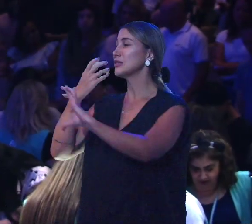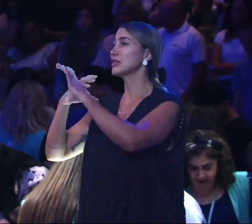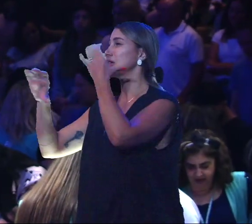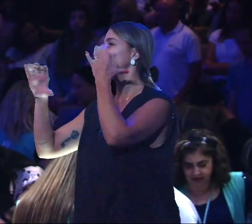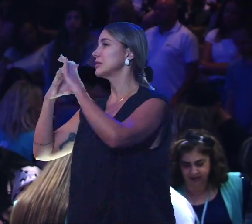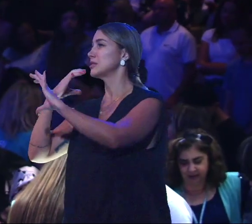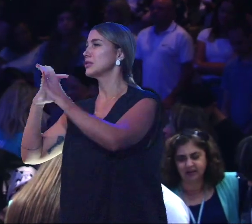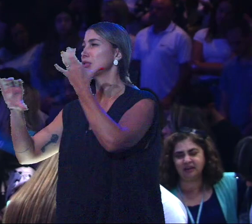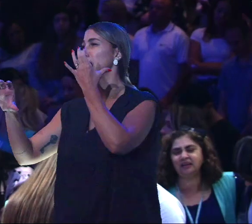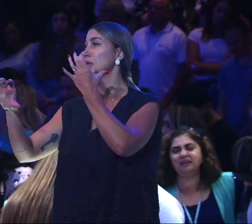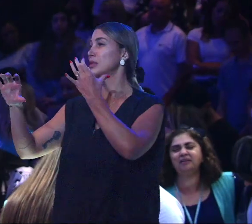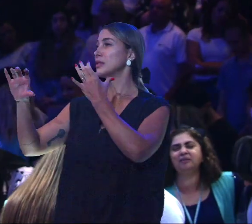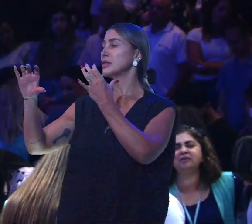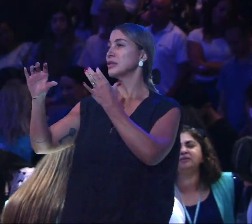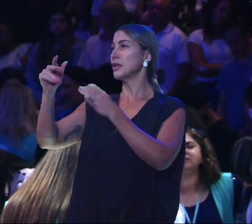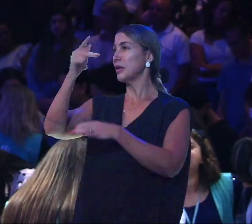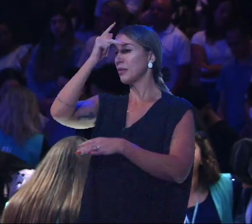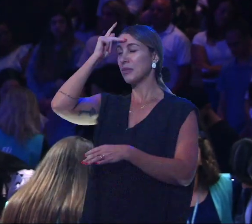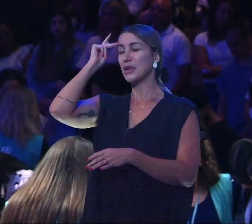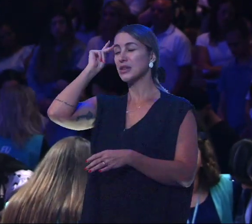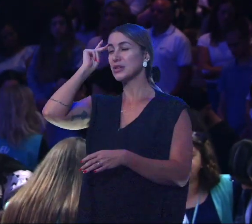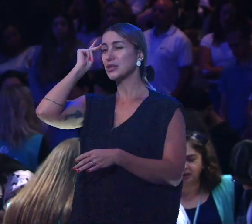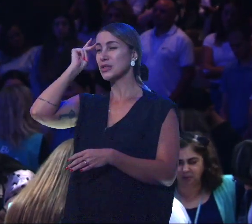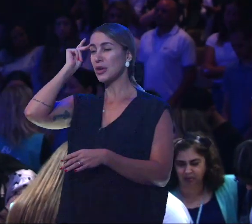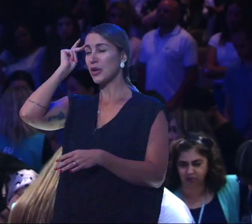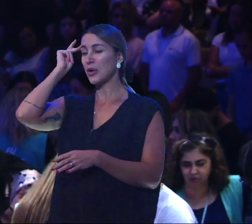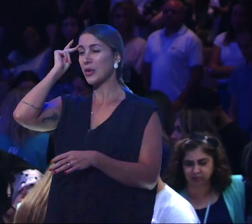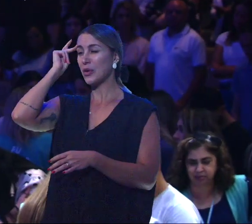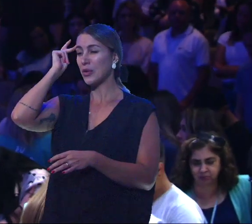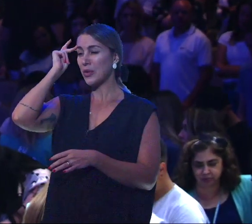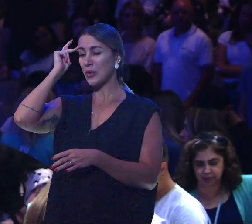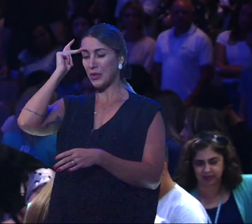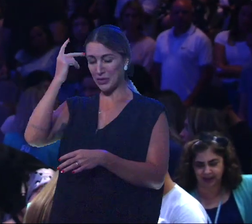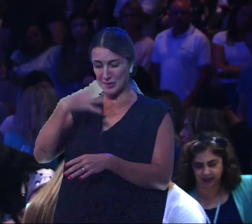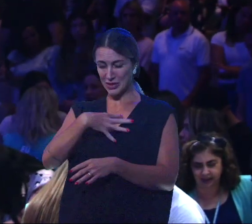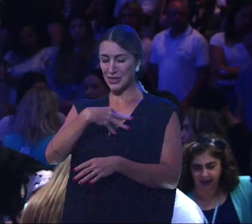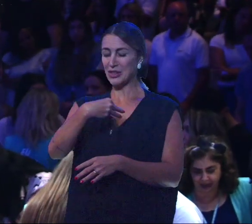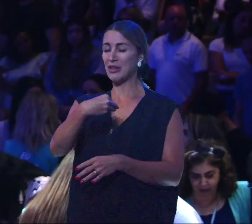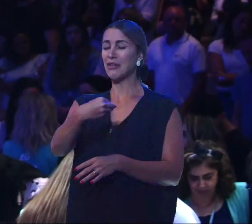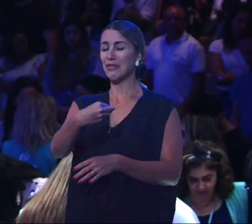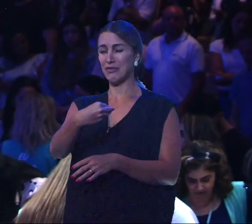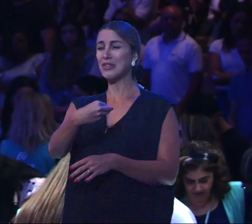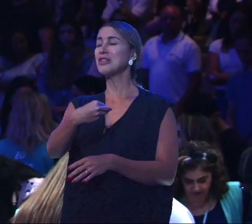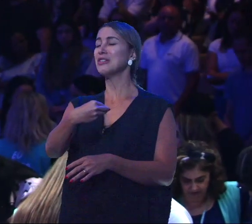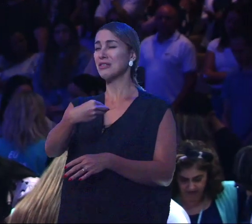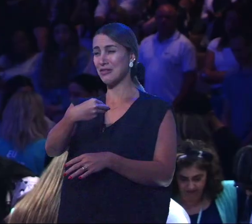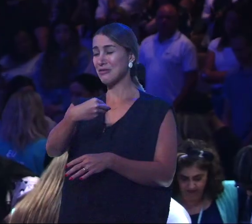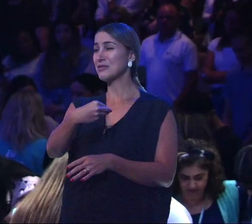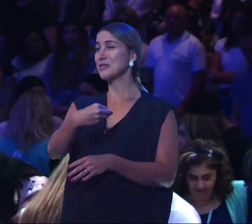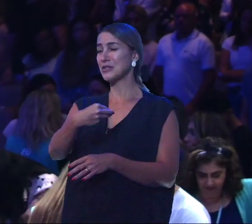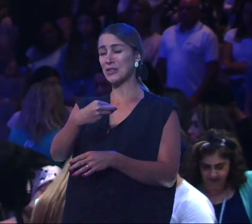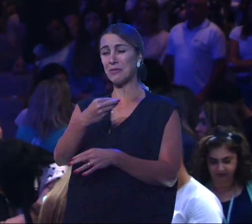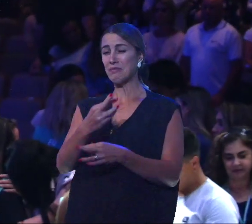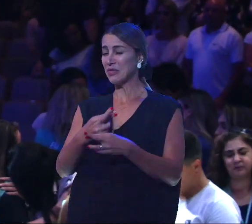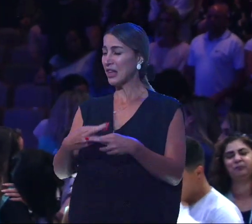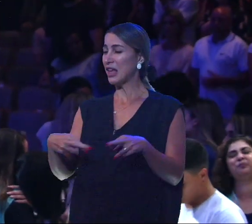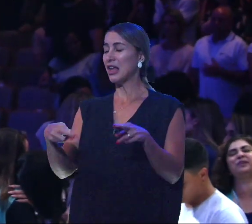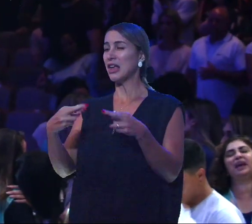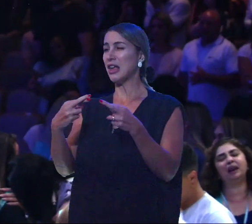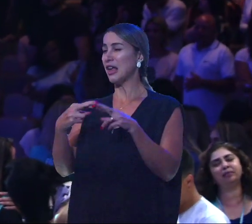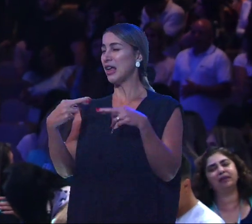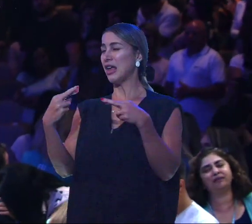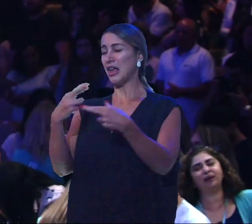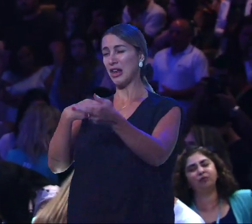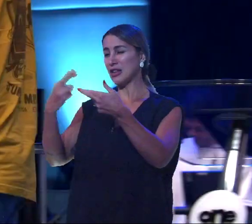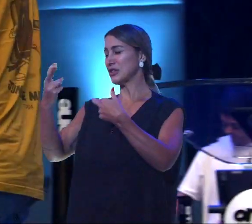pessoas tendo seus filhos anunciados, relacionamentos sendo gerados, famílias